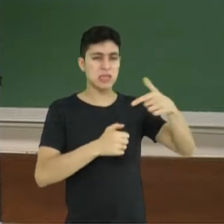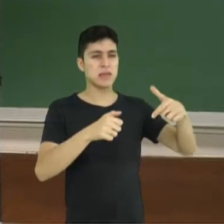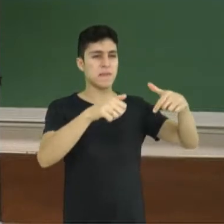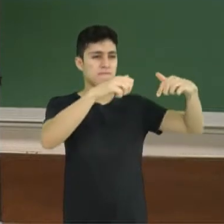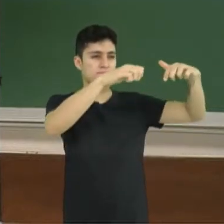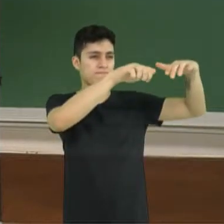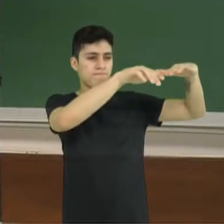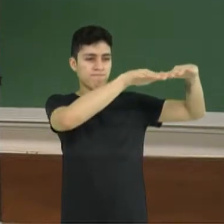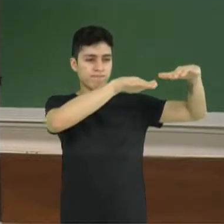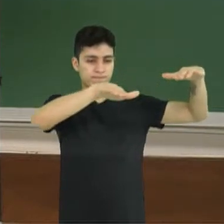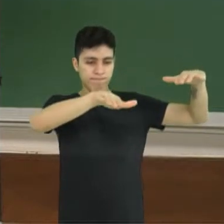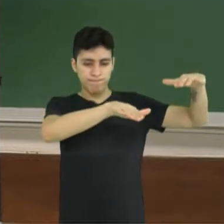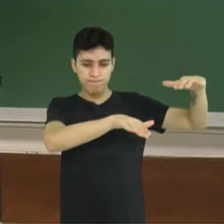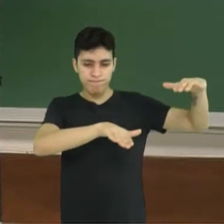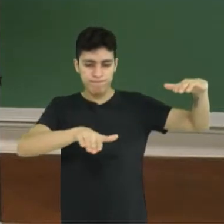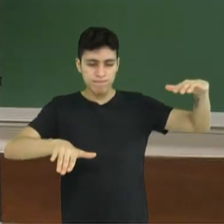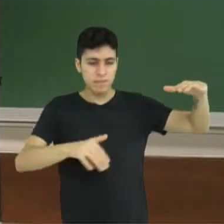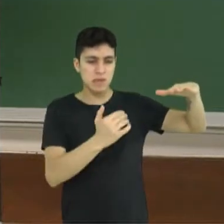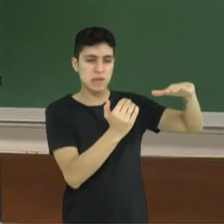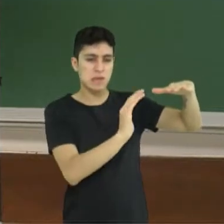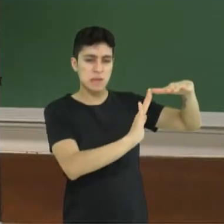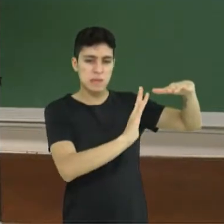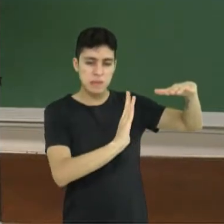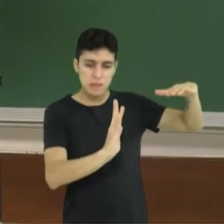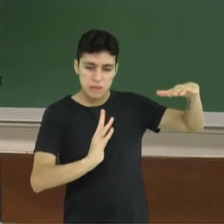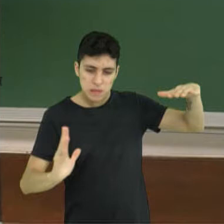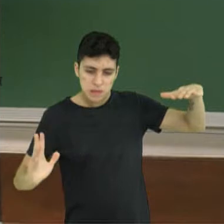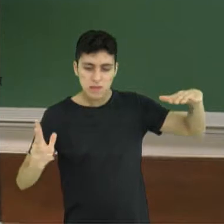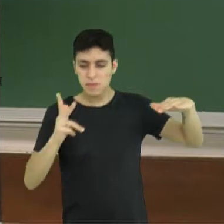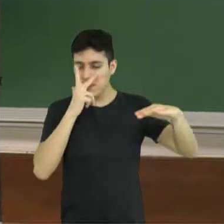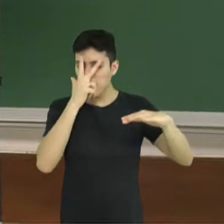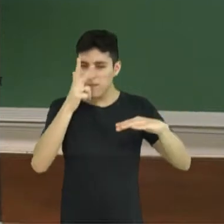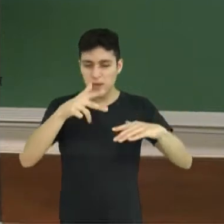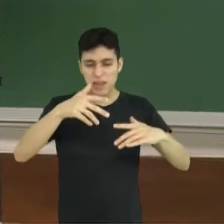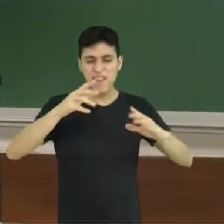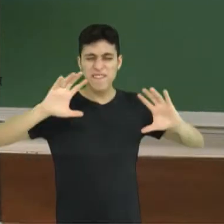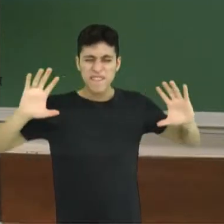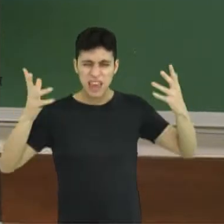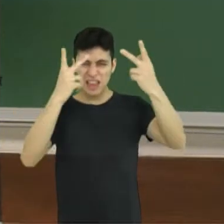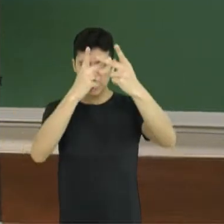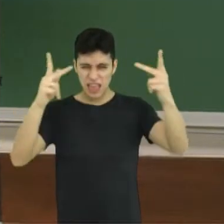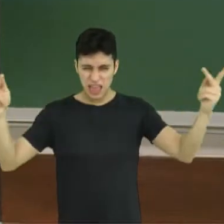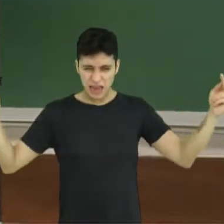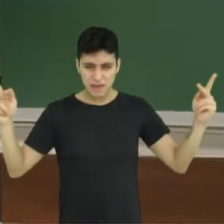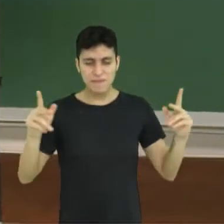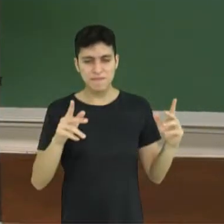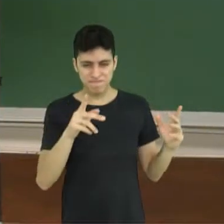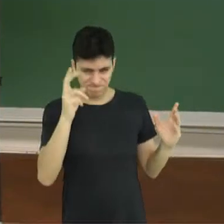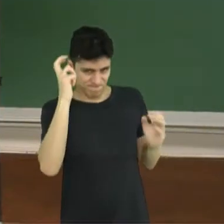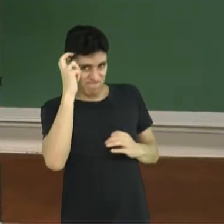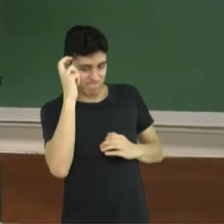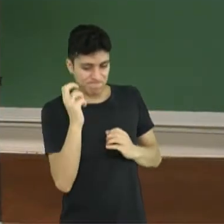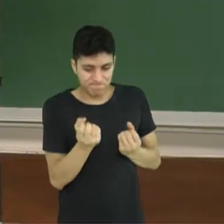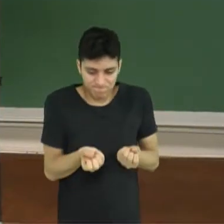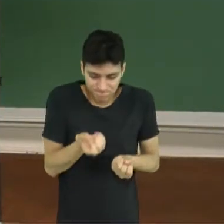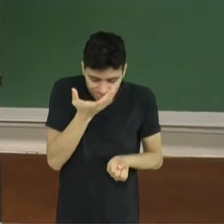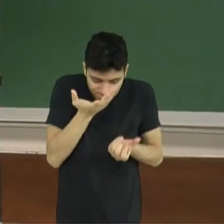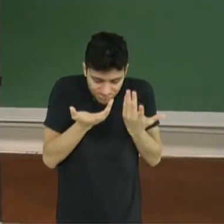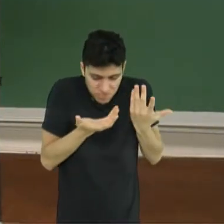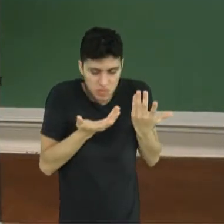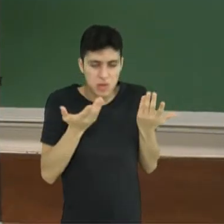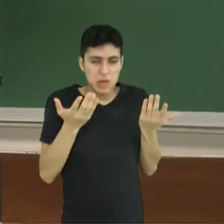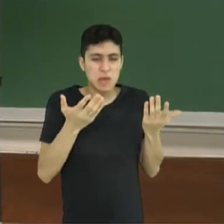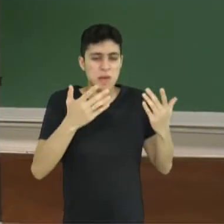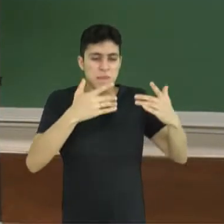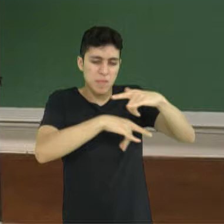plantações de arroz lá do Vietnã, que eles faziam esses bonecos nas festas culturais lá, né, folclóricas, e faziam